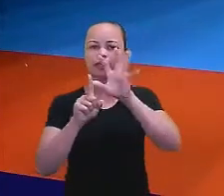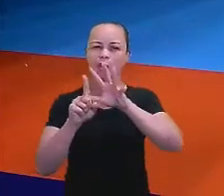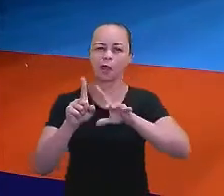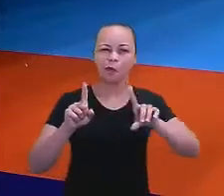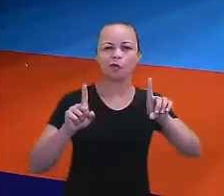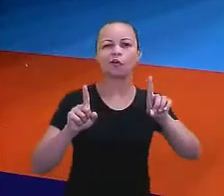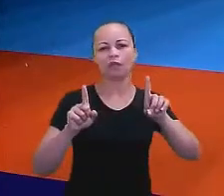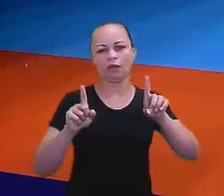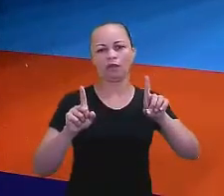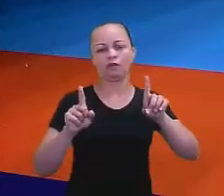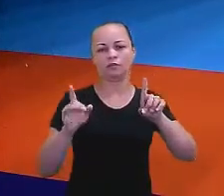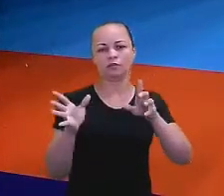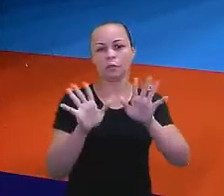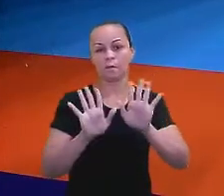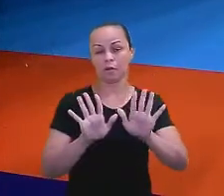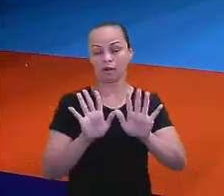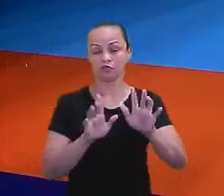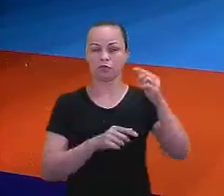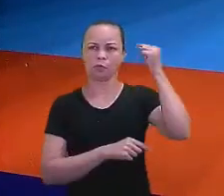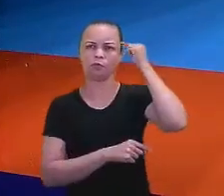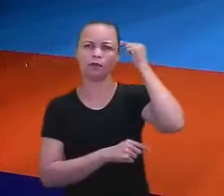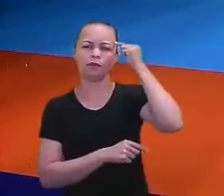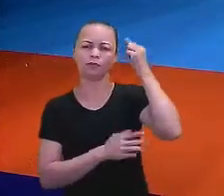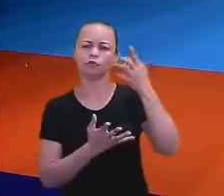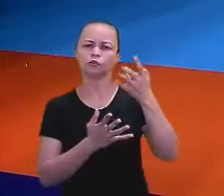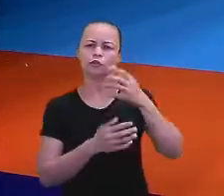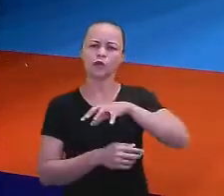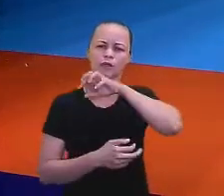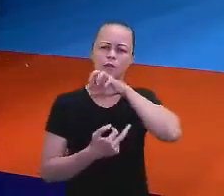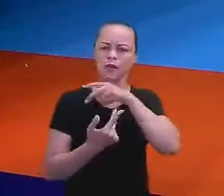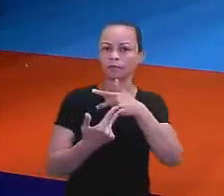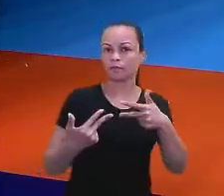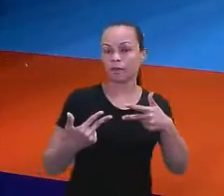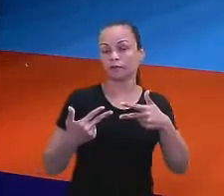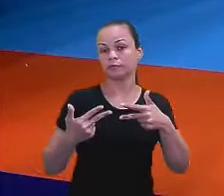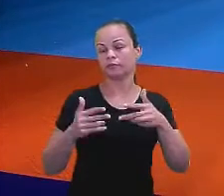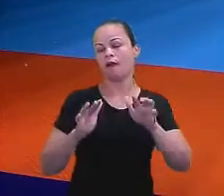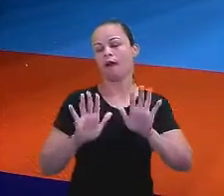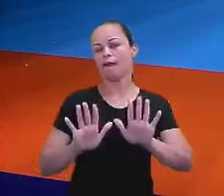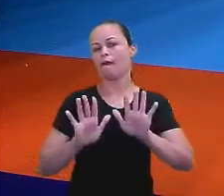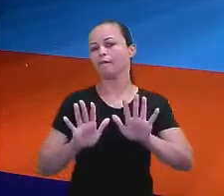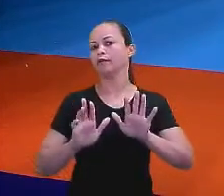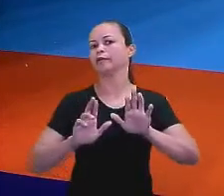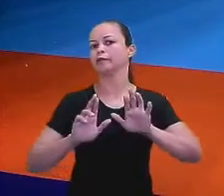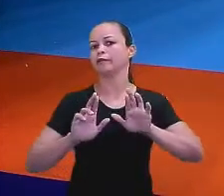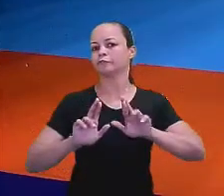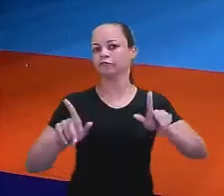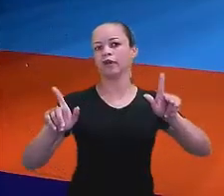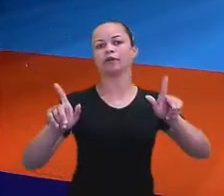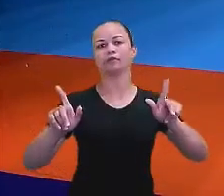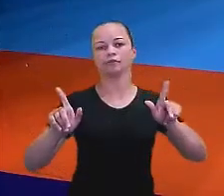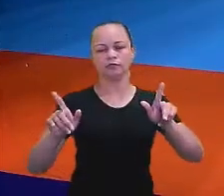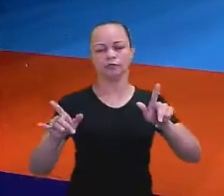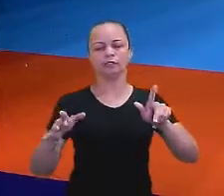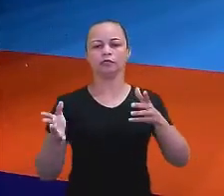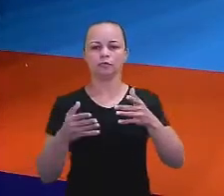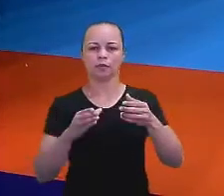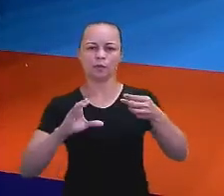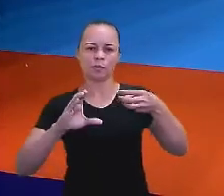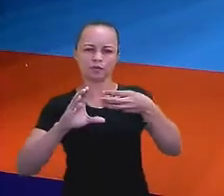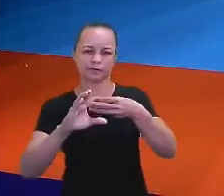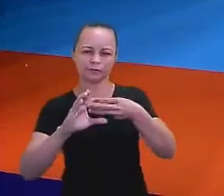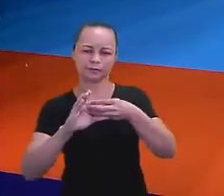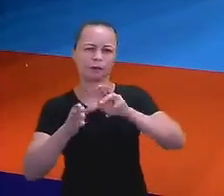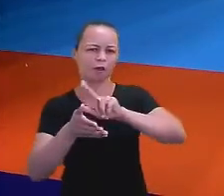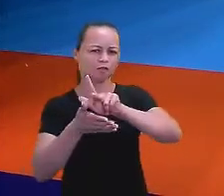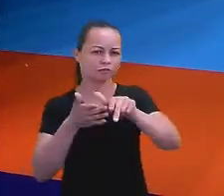atenção de vocês. Mas quando eu penso em animais, aí a história é outra. Devido à complexidade celular, a